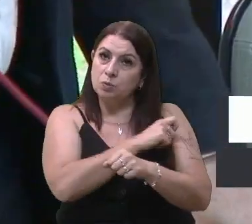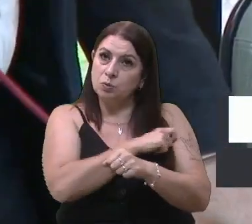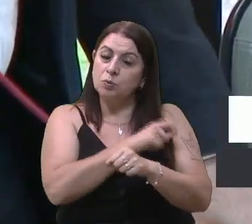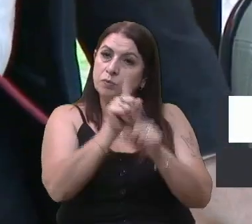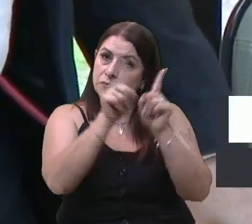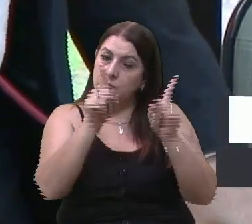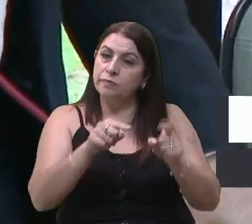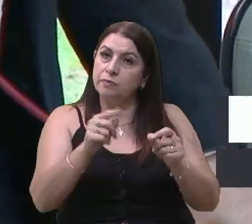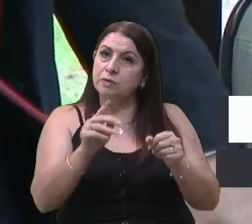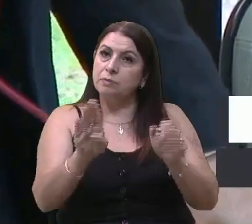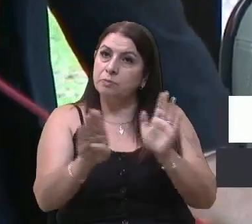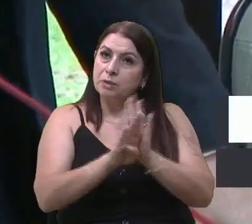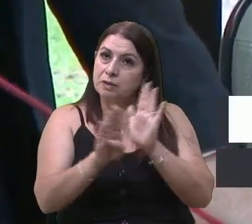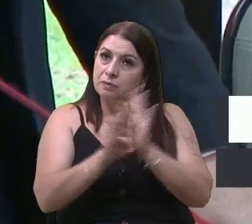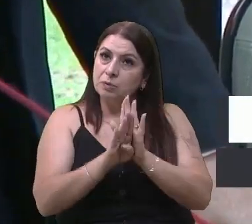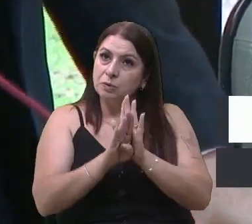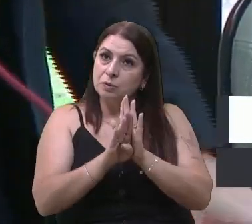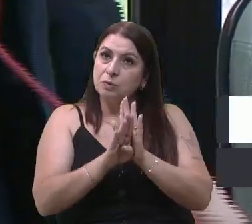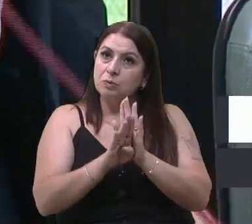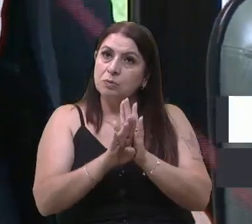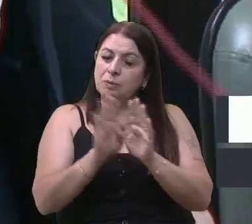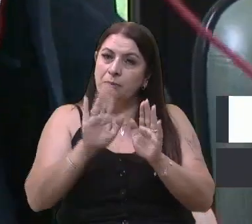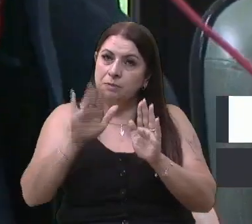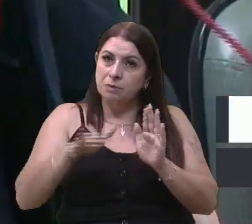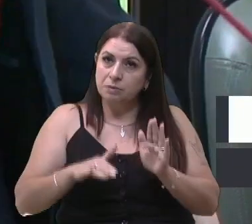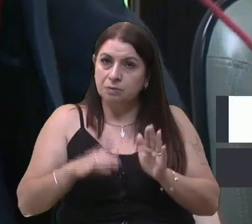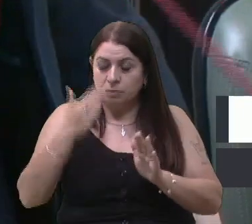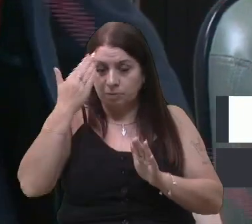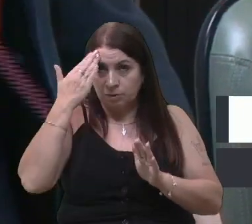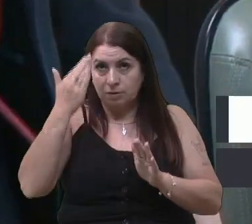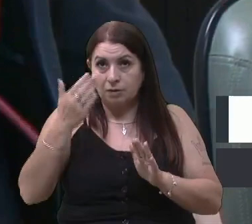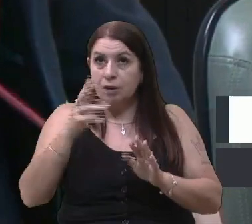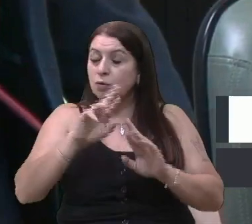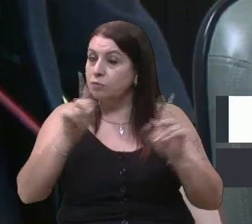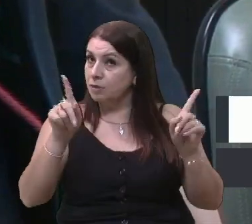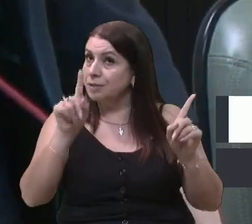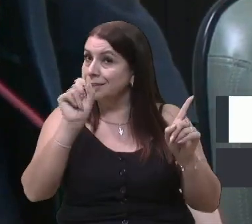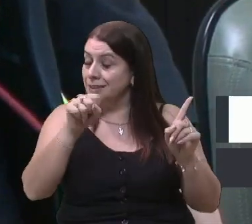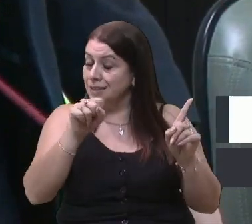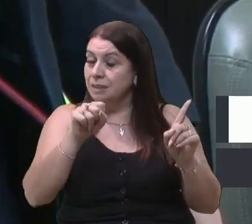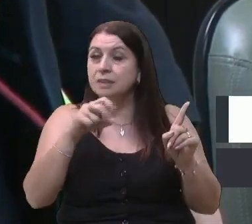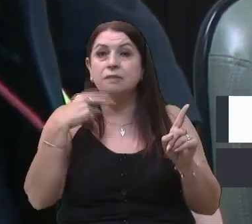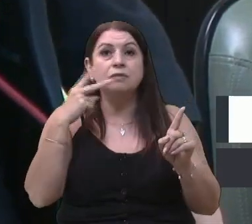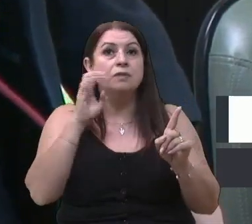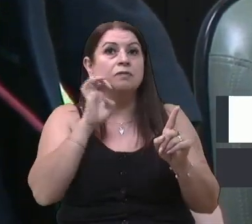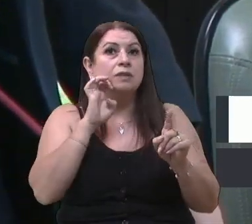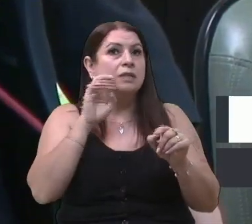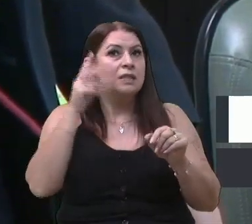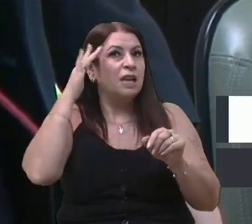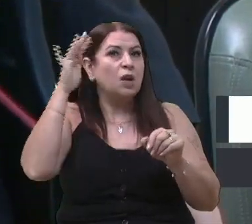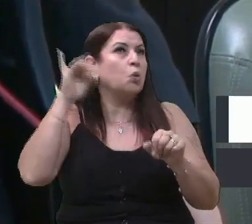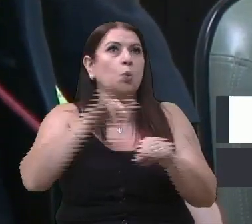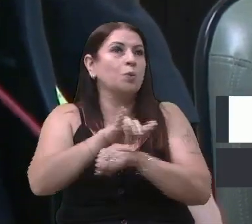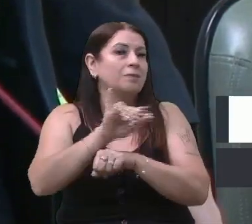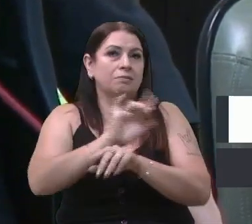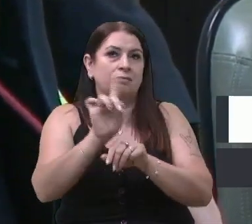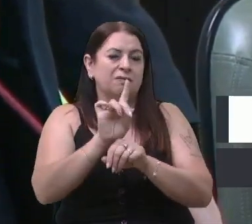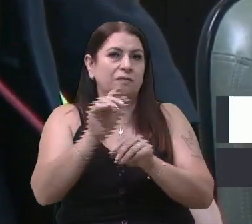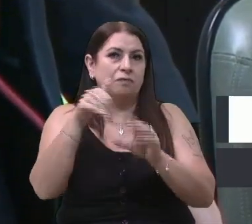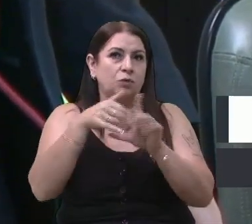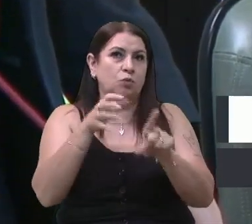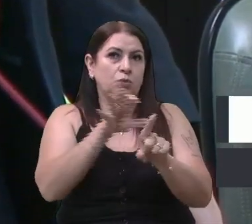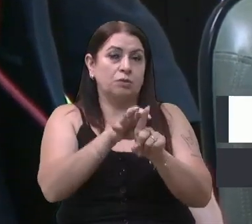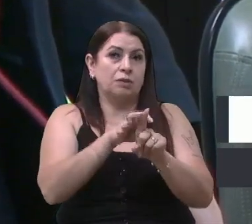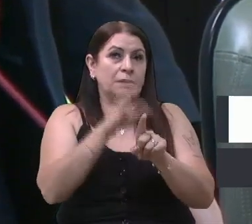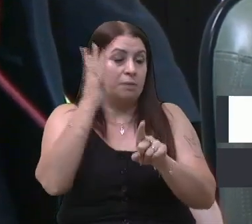serão beneficiados com transporte ainda mais barato. Obrigado. Ao contrário, sim, vereador Estela, é ilusão. E eu não estou botando o contrário. Se amanhã esse